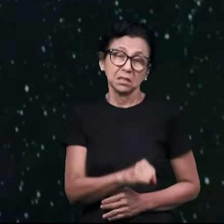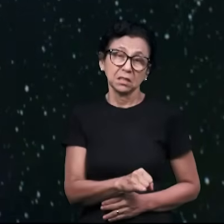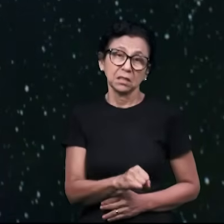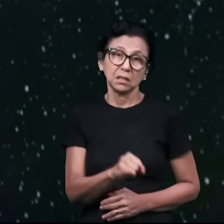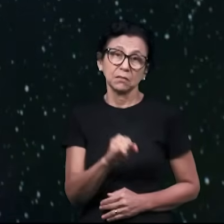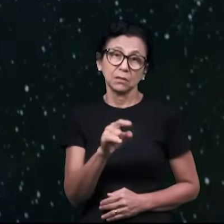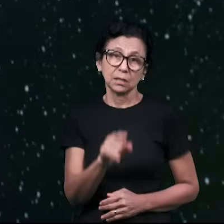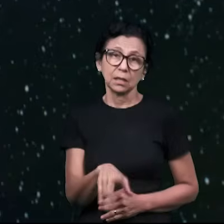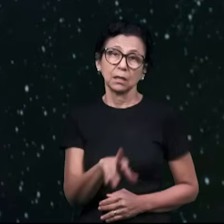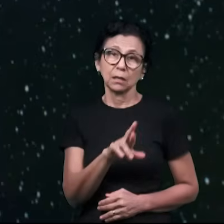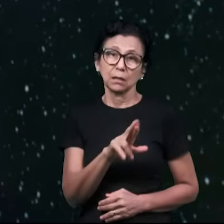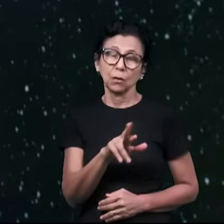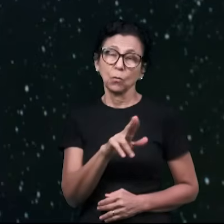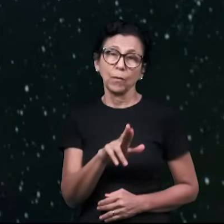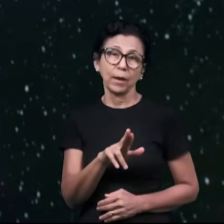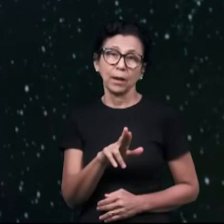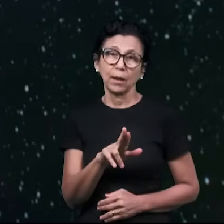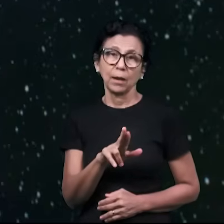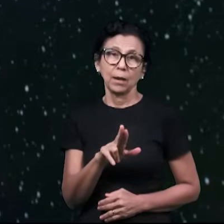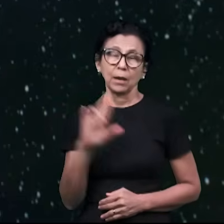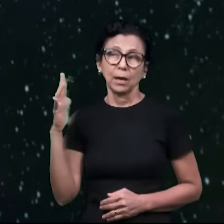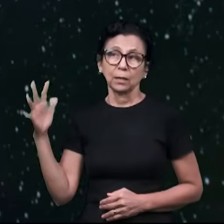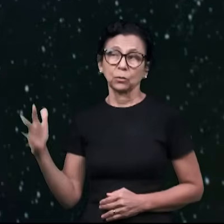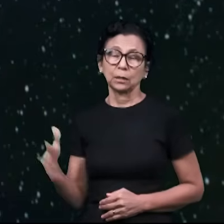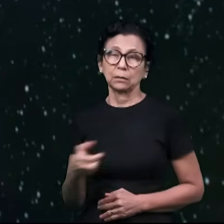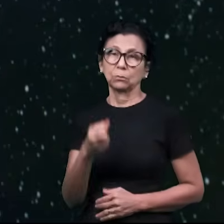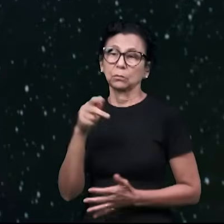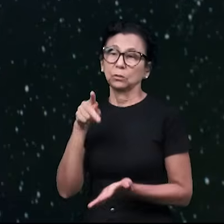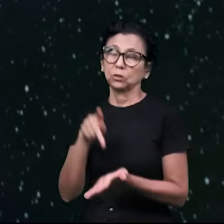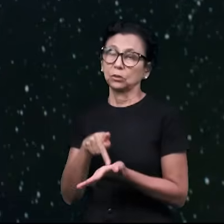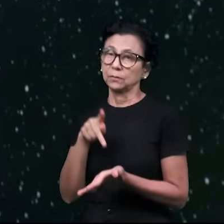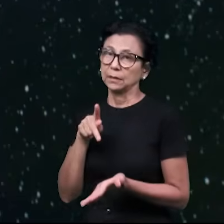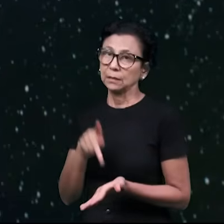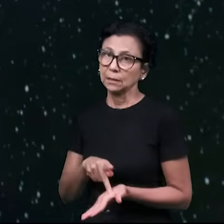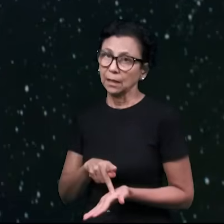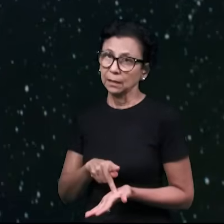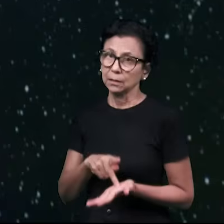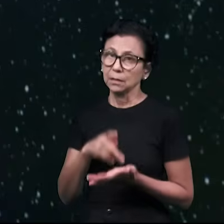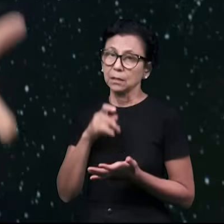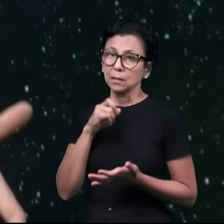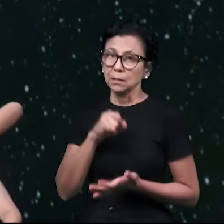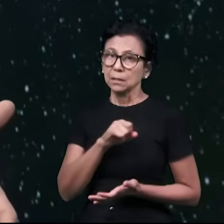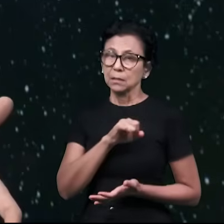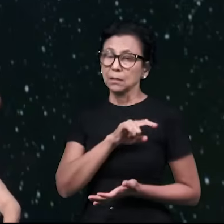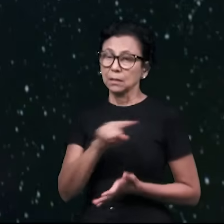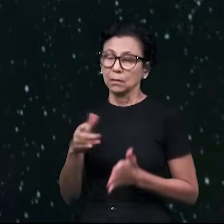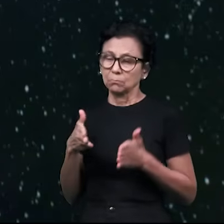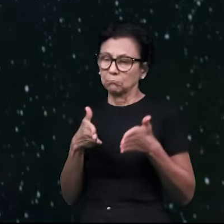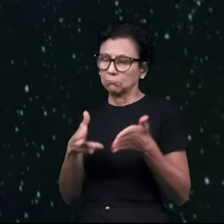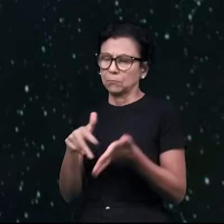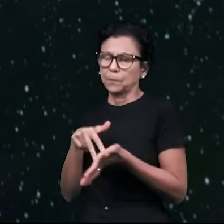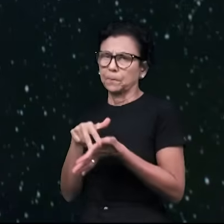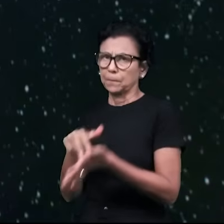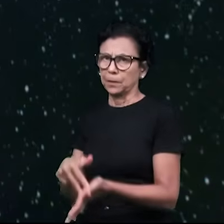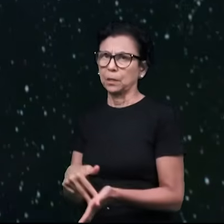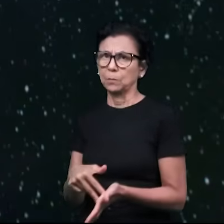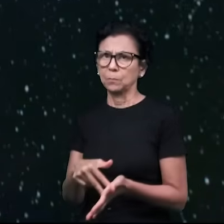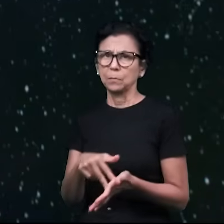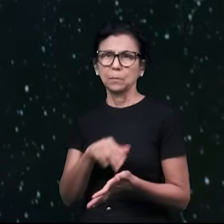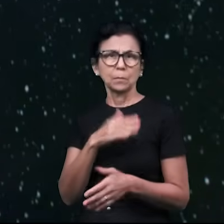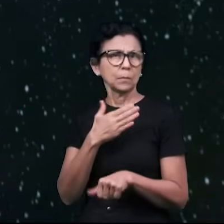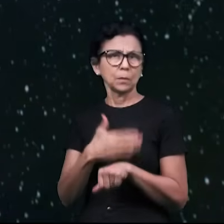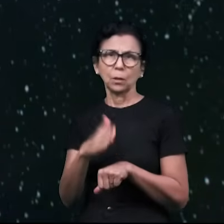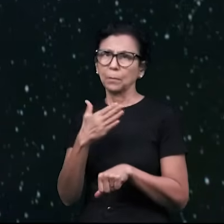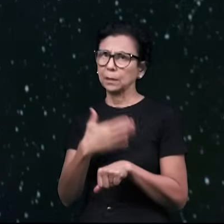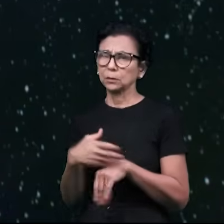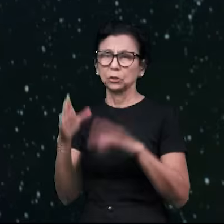verdadeiro adorador, se não estiver andando no caminho, vivendo o Evangelho, ouvindo a voz